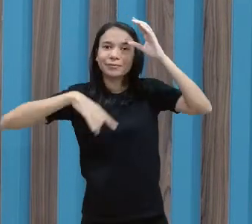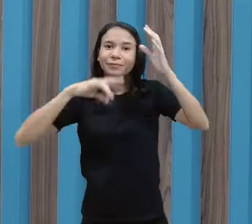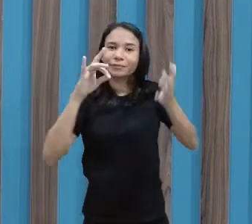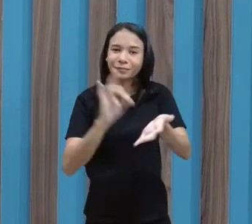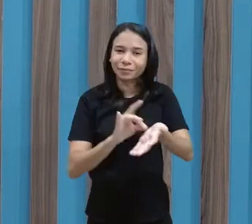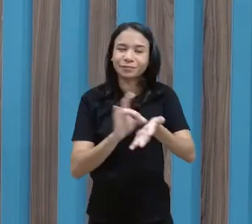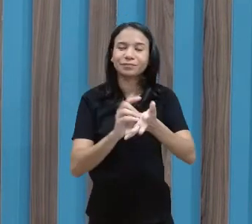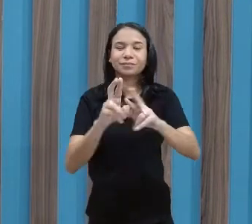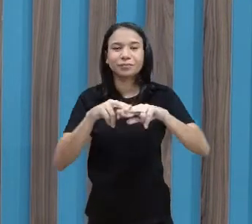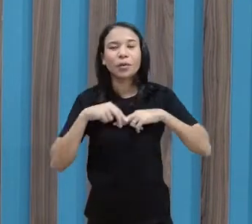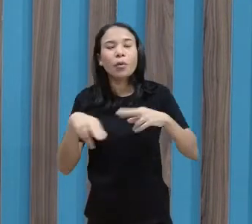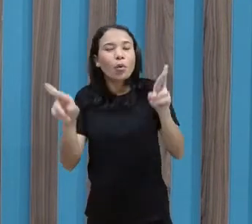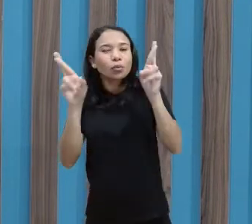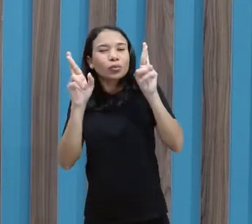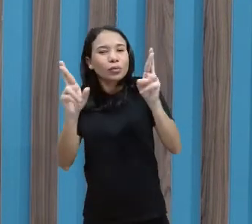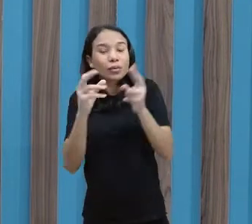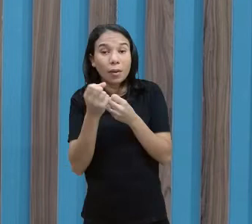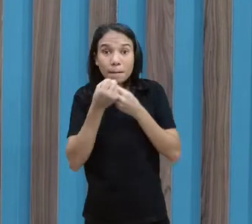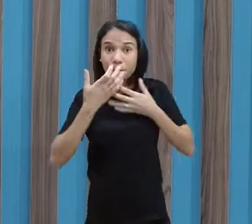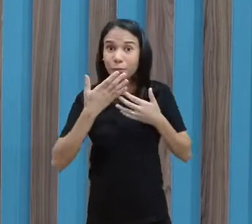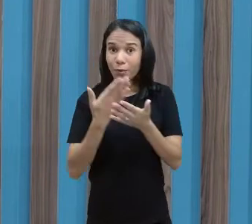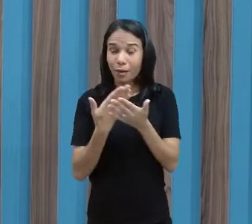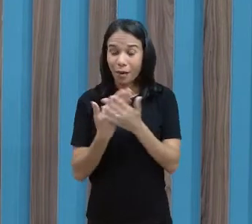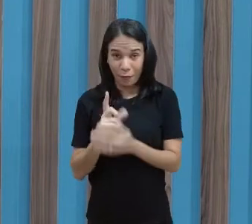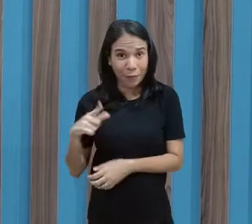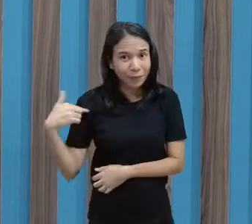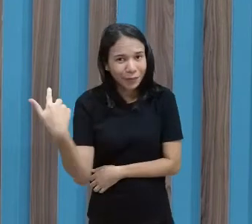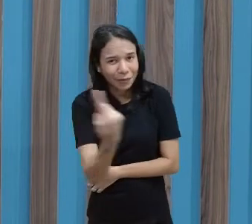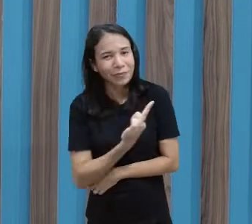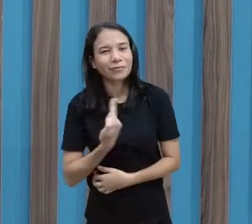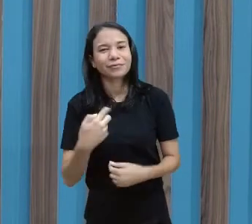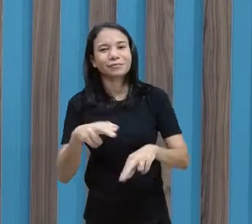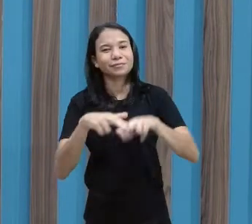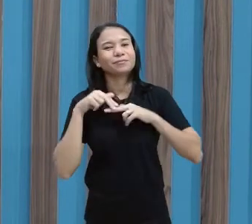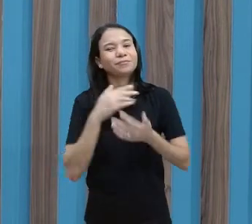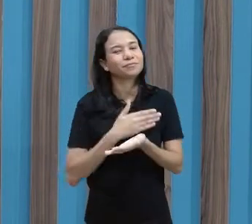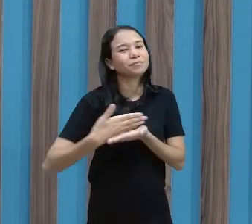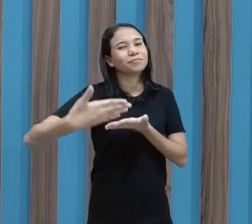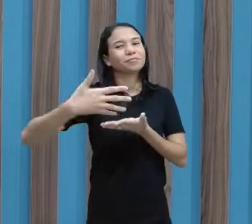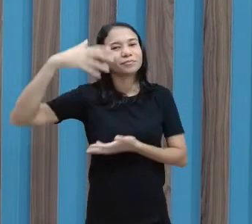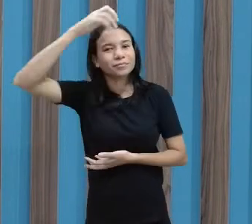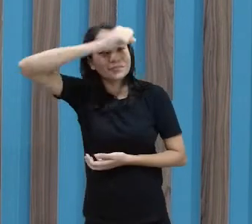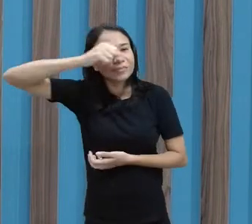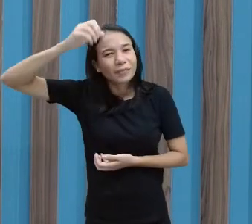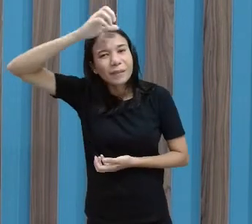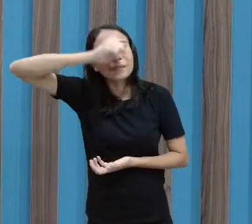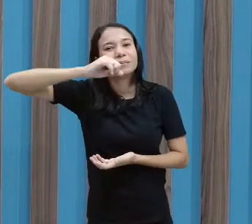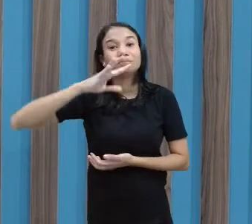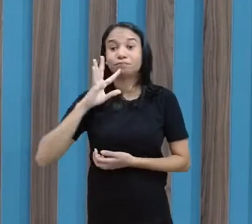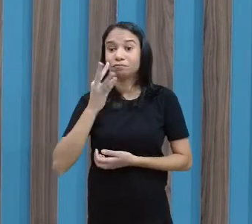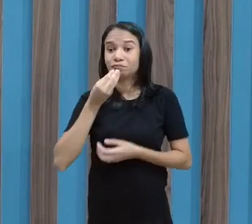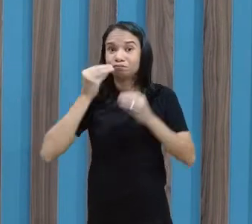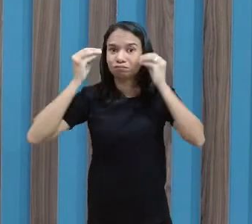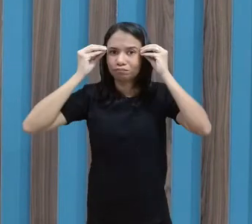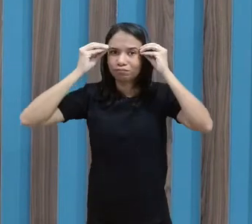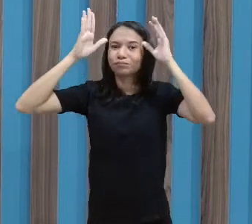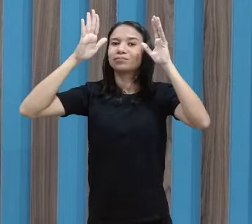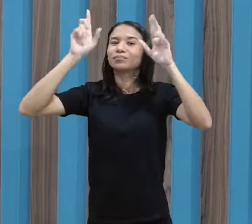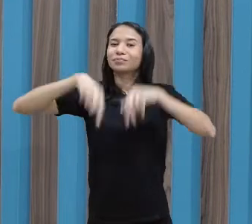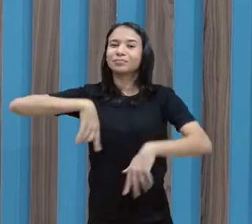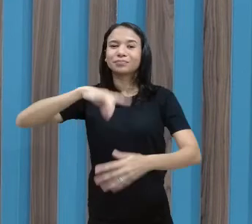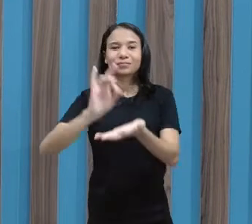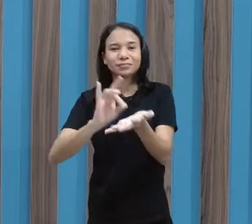Então, eu desejo uma boa aula para a gente, e vamos nessa caminhada aí de aprendizado e de conhecimento, porque